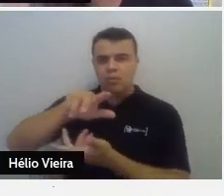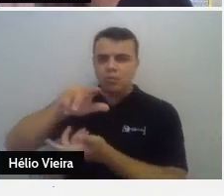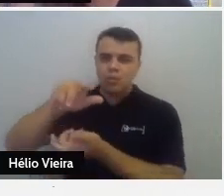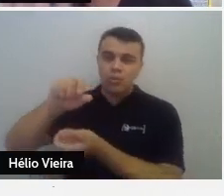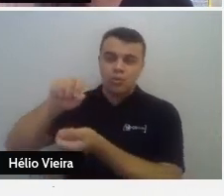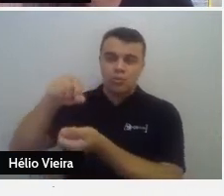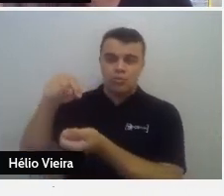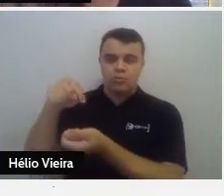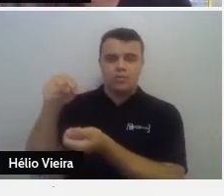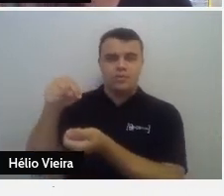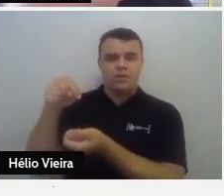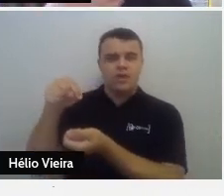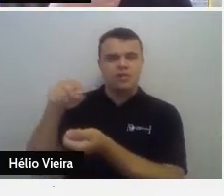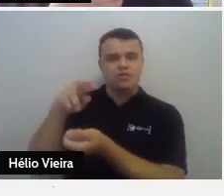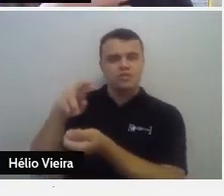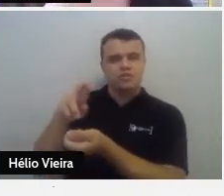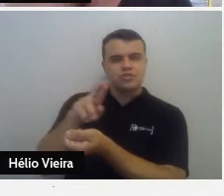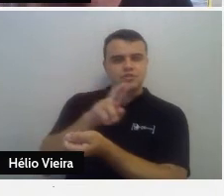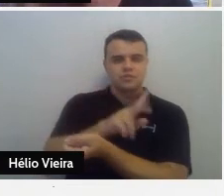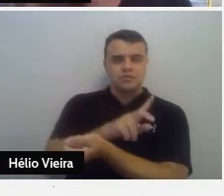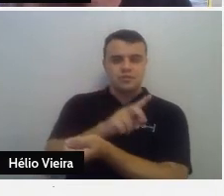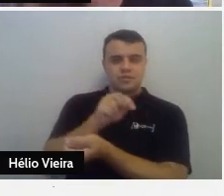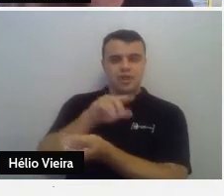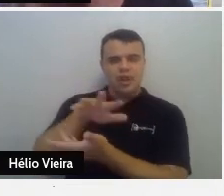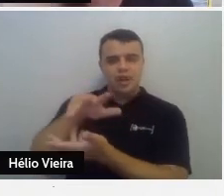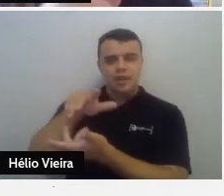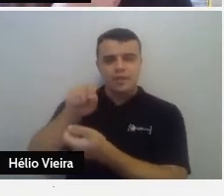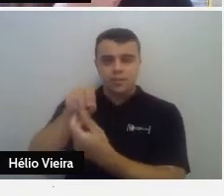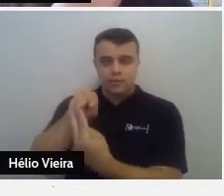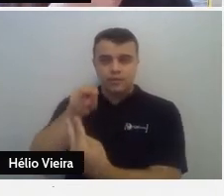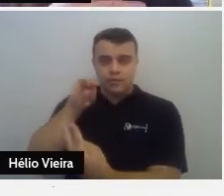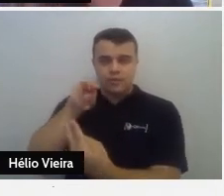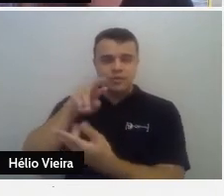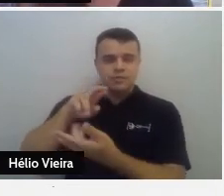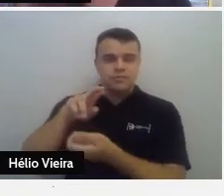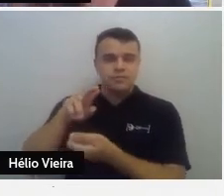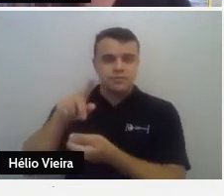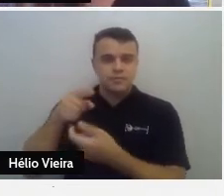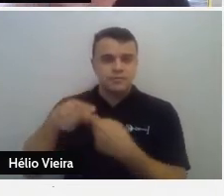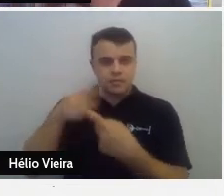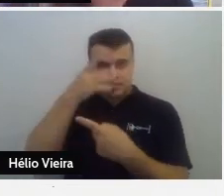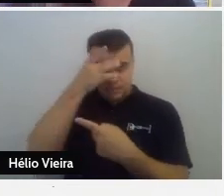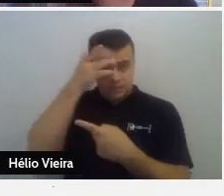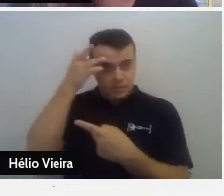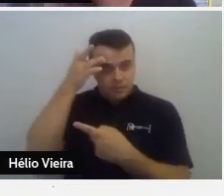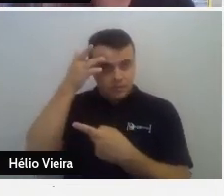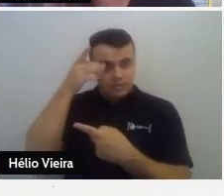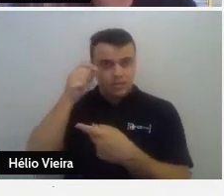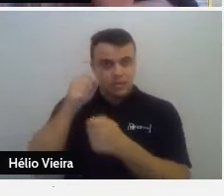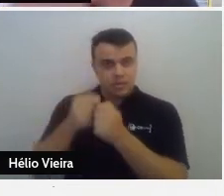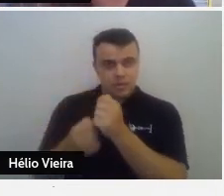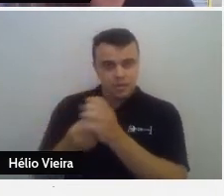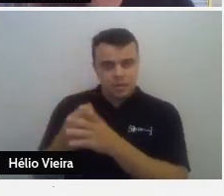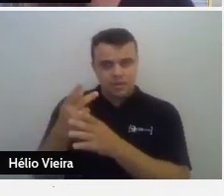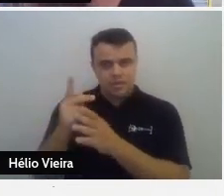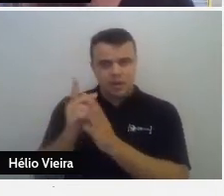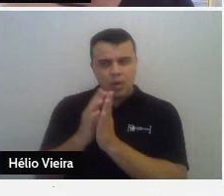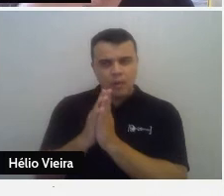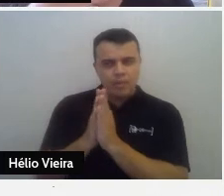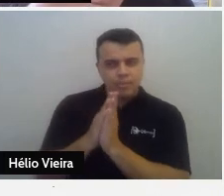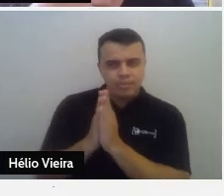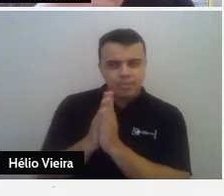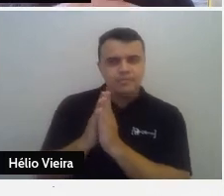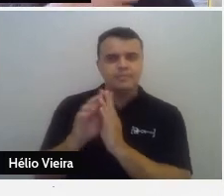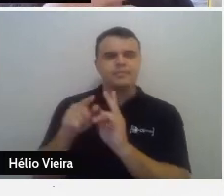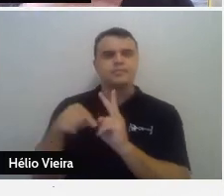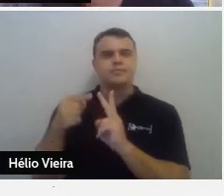mundo paralelo, um mundo digital, onde as pessoas criam seus avatares,